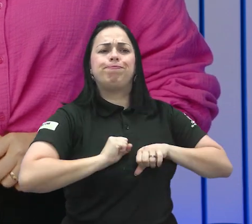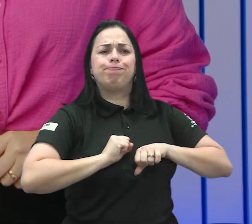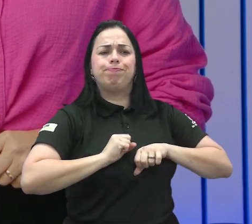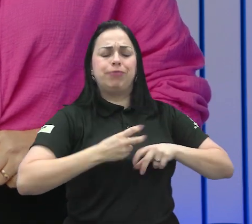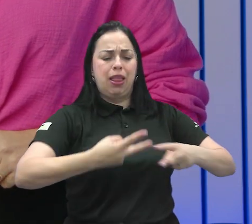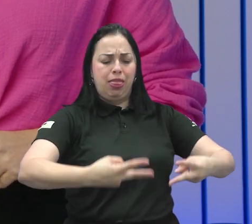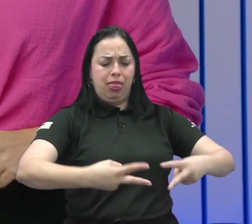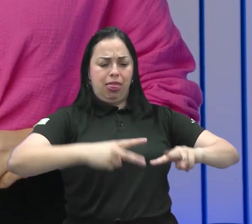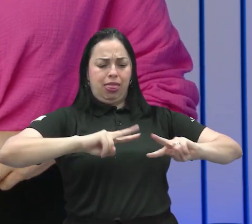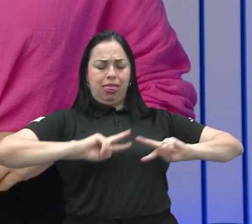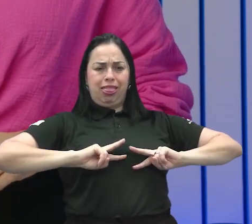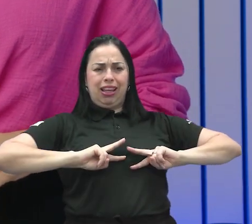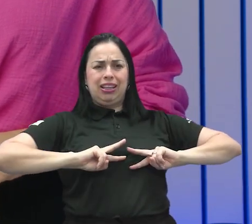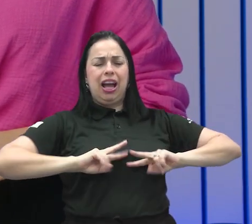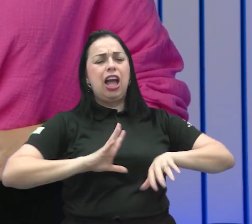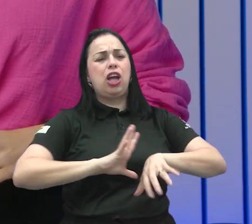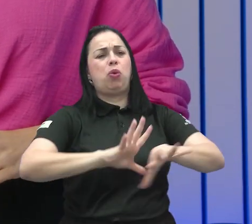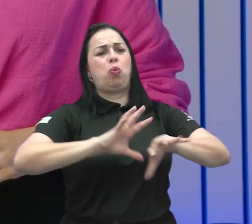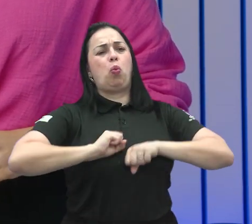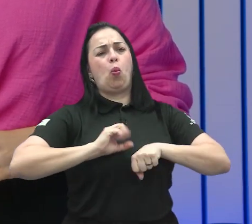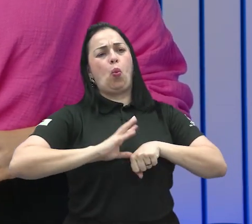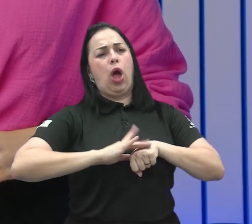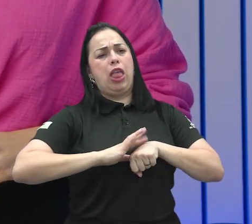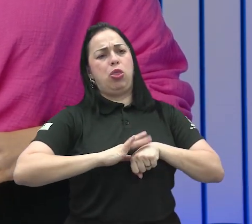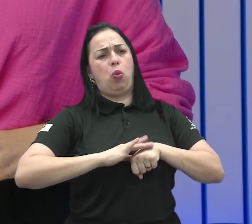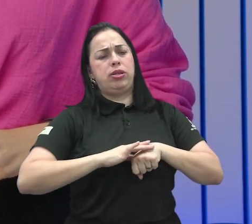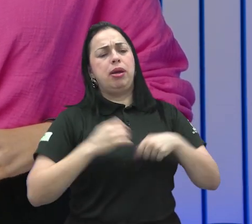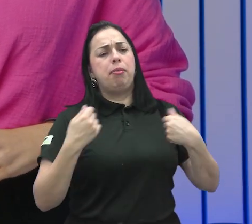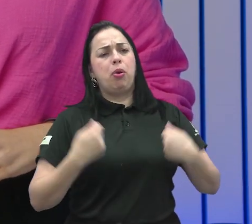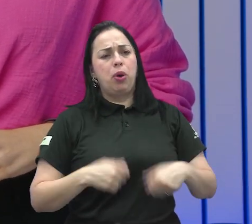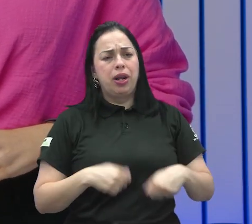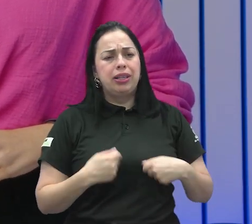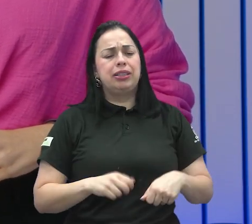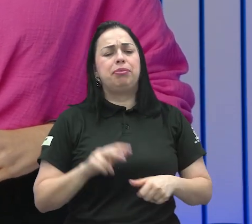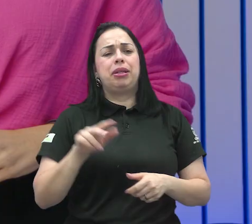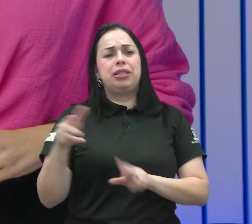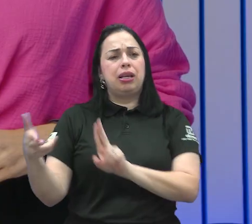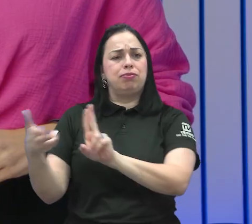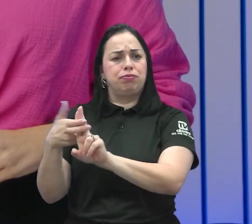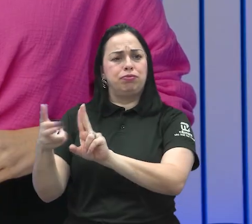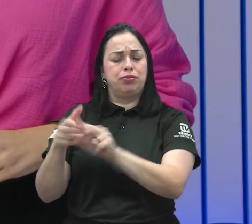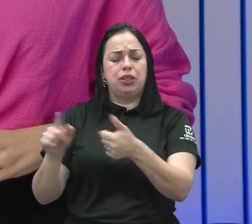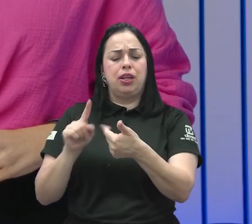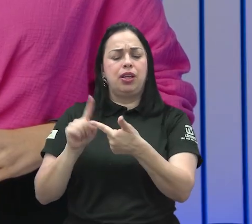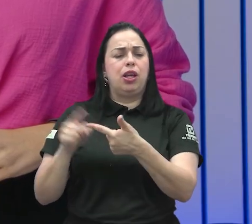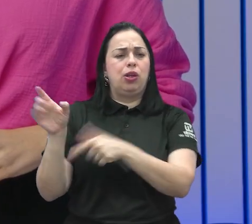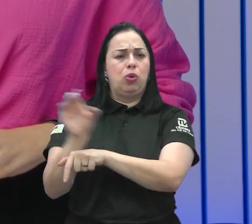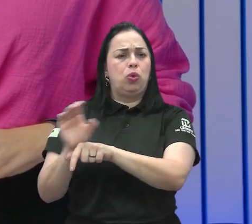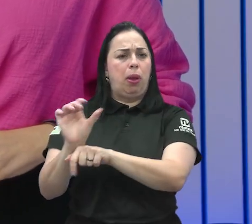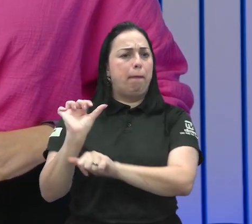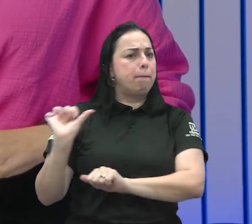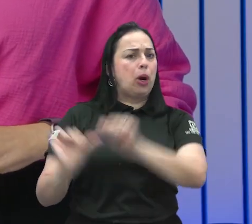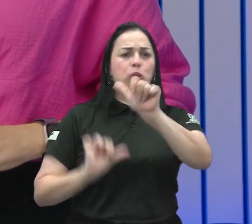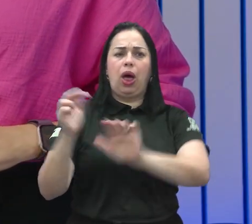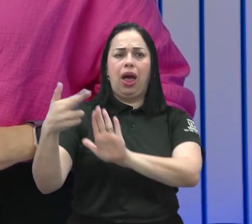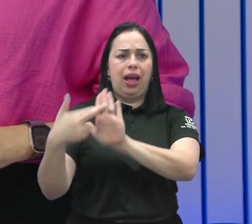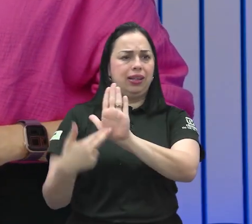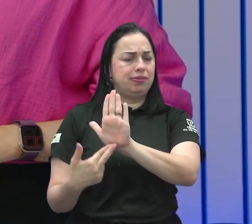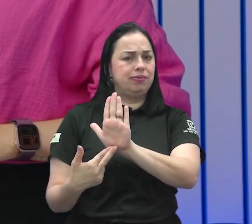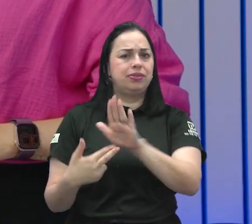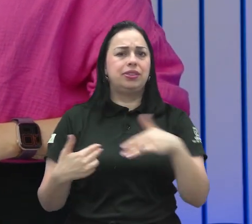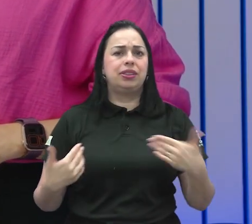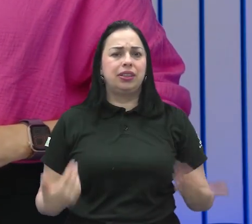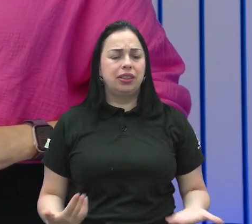que contraíram HIV por meio de transfusões mostra a urgência da mudança que o SUS e a Constituição de